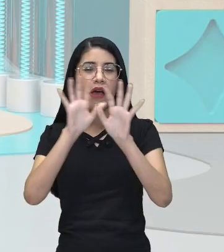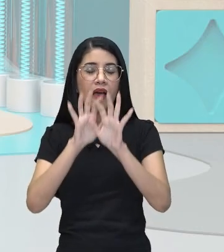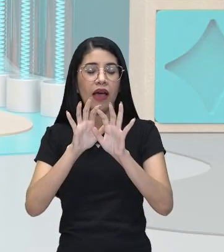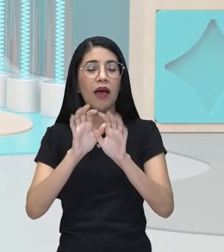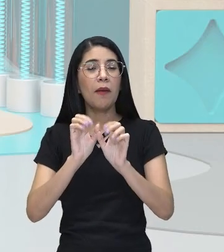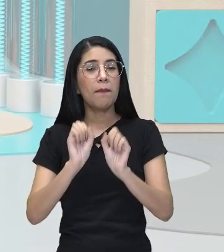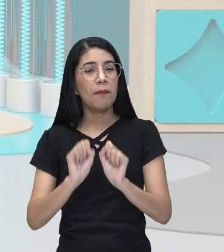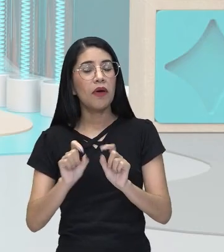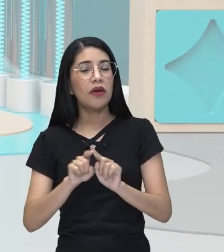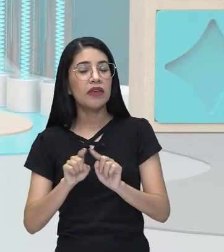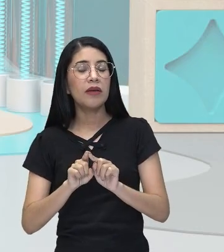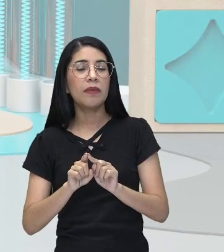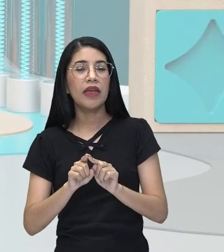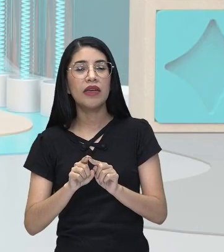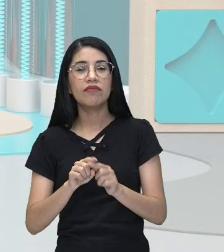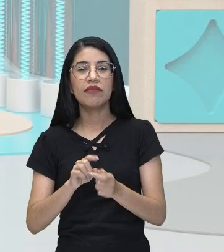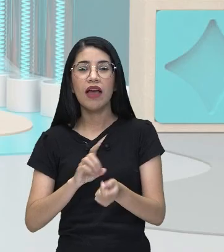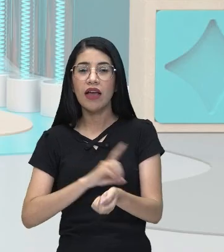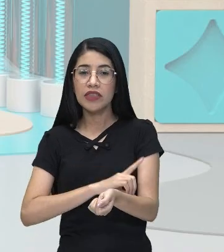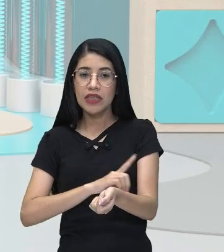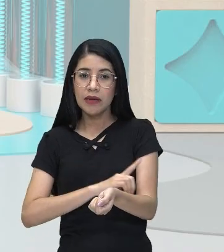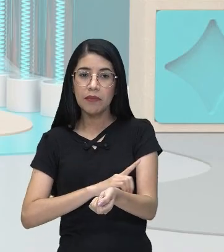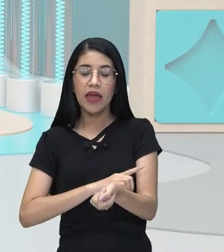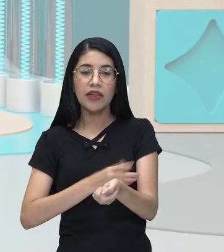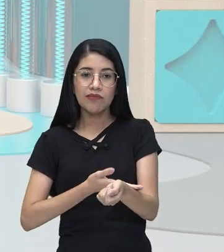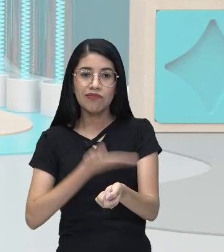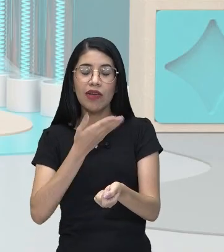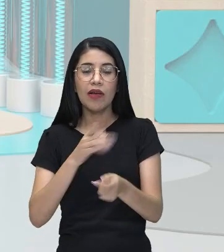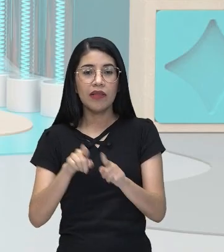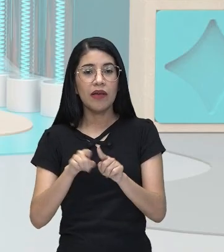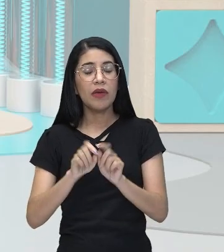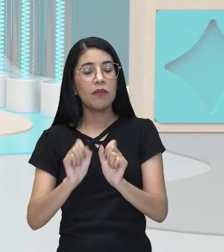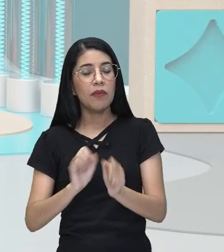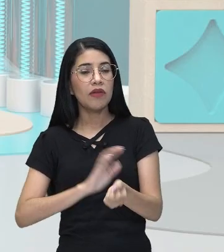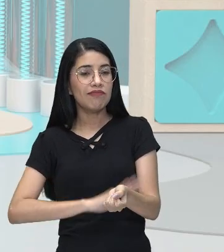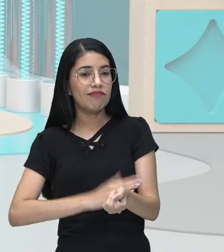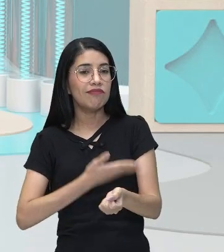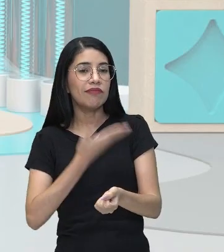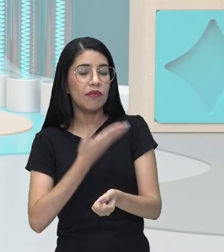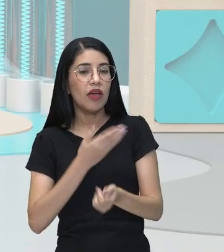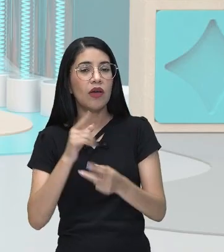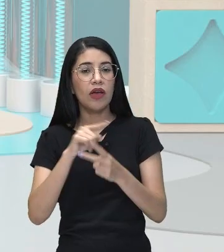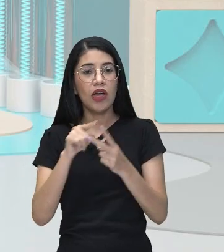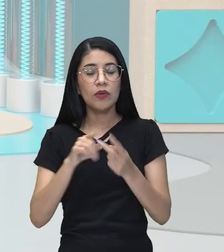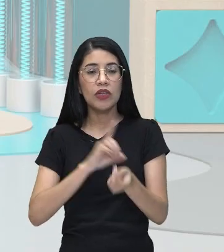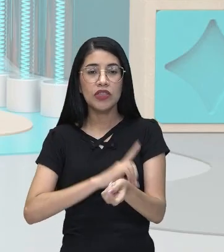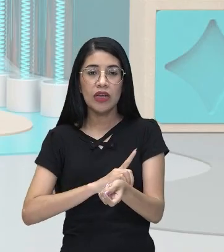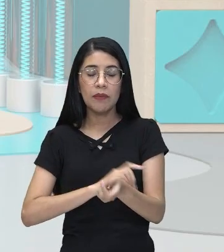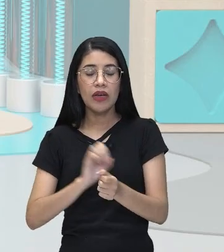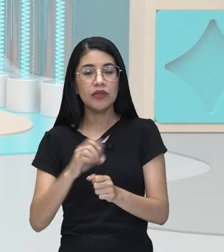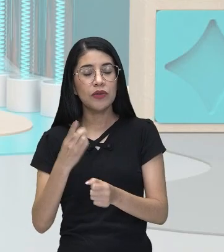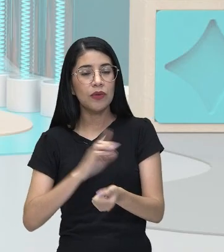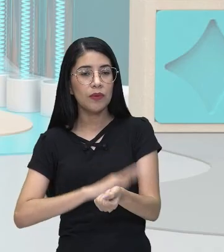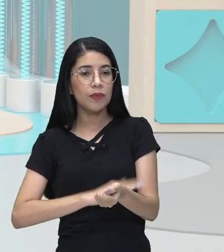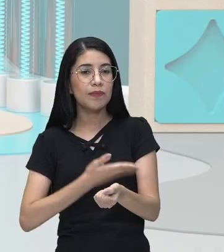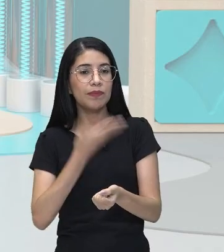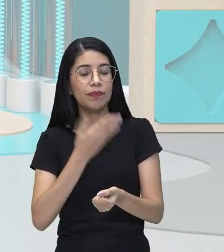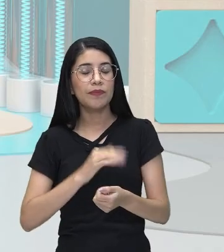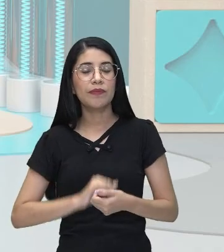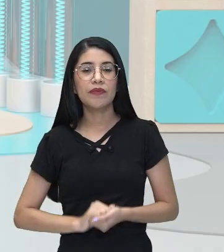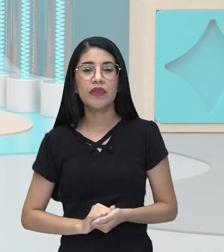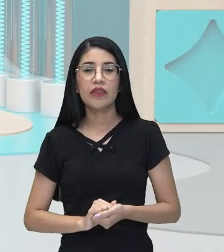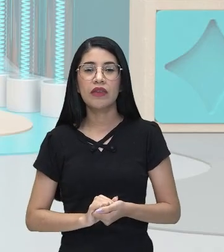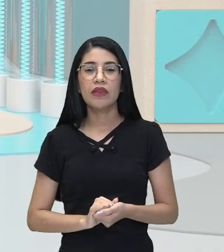por causa da glicose elevada, mas a pressão elevada causa também essa visão embaçada. E por último aí, como sintomas, é